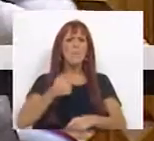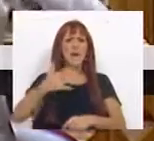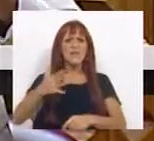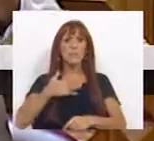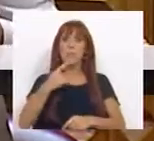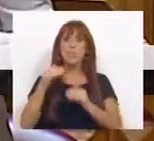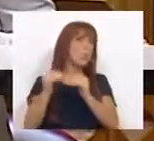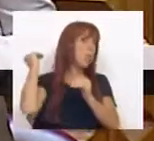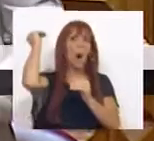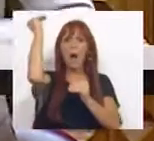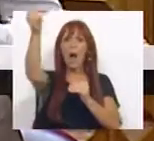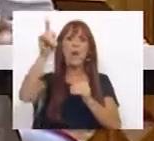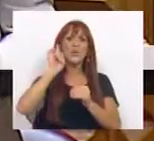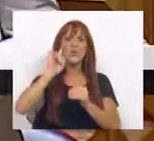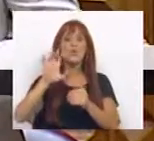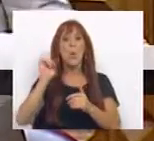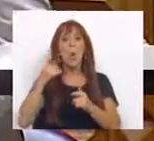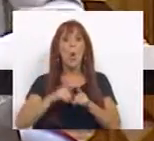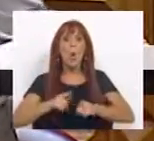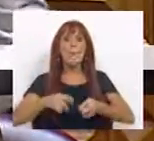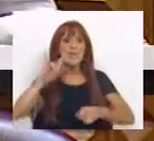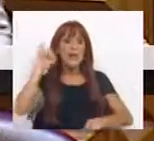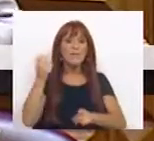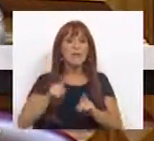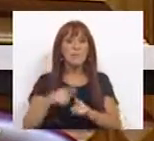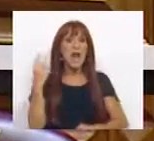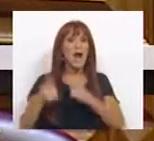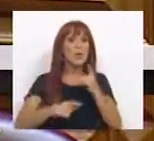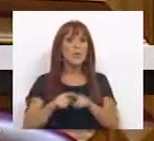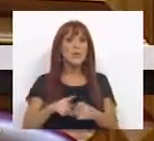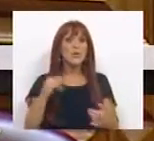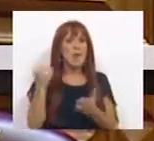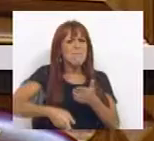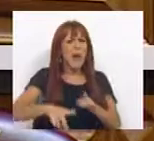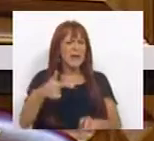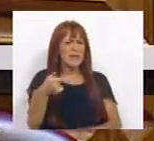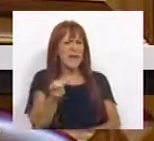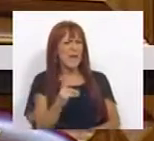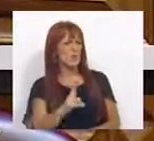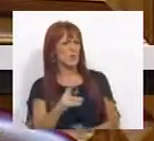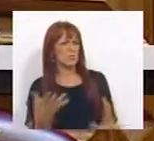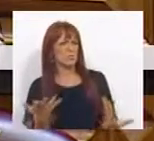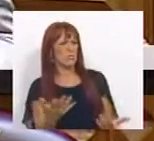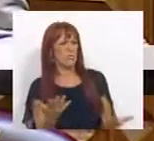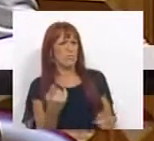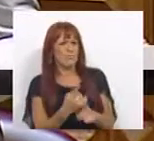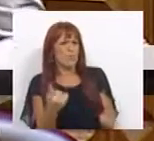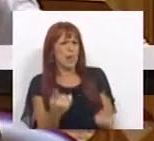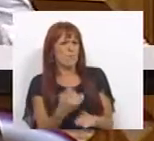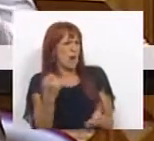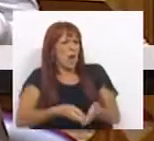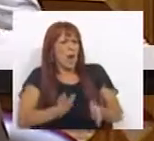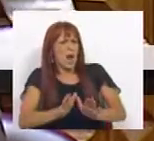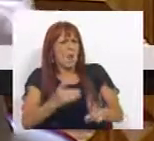património muito elevado, ou até temos que rever também determinadas isenções à TSU que não têm nenhuma razão de ser.